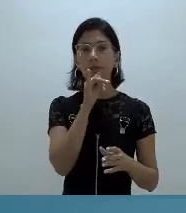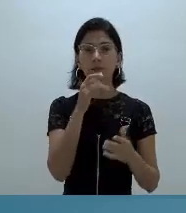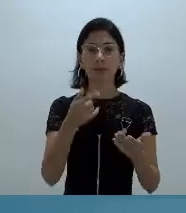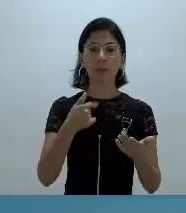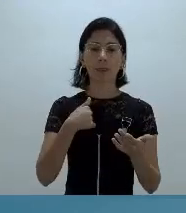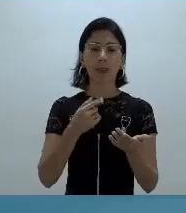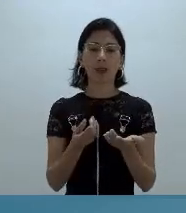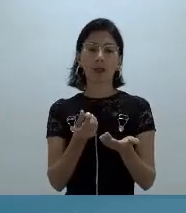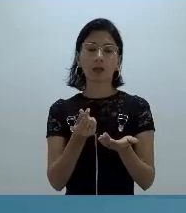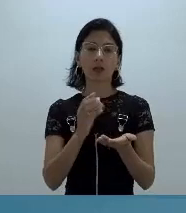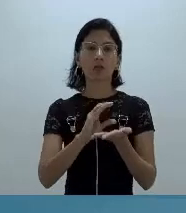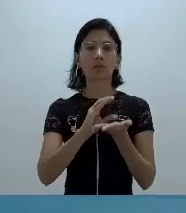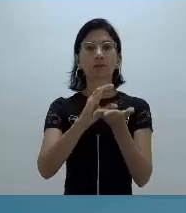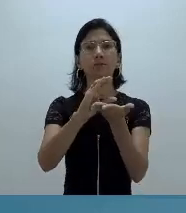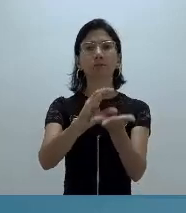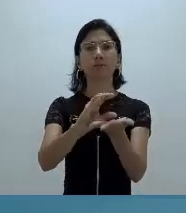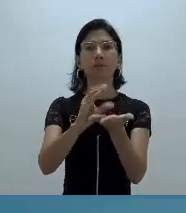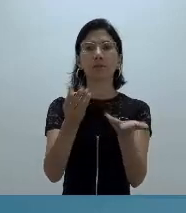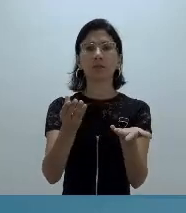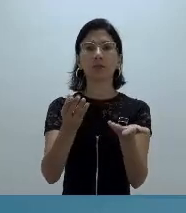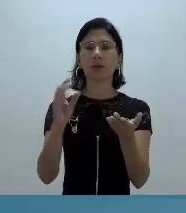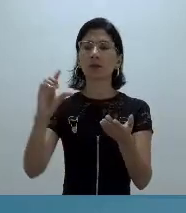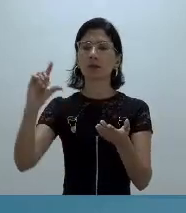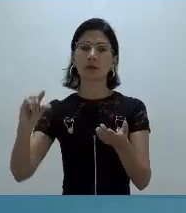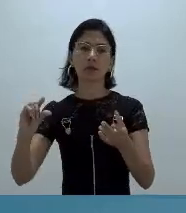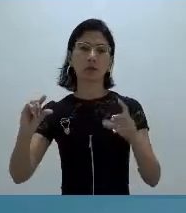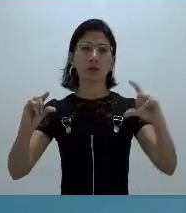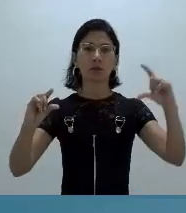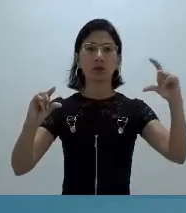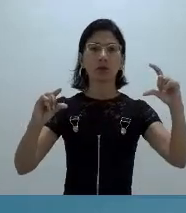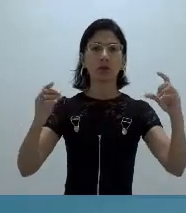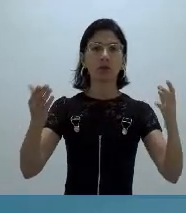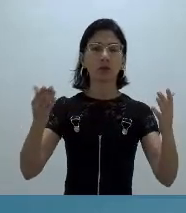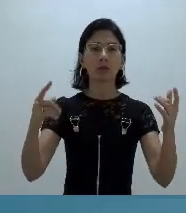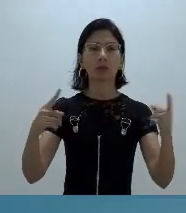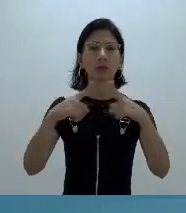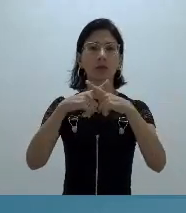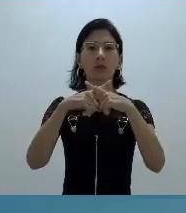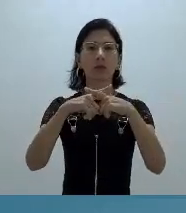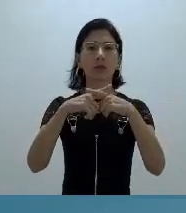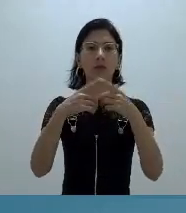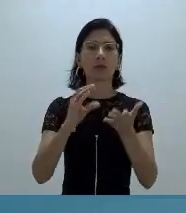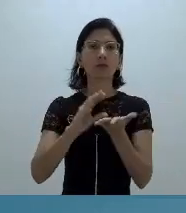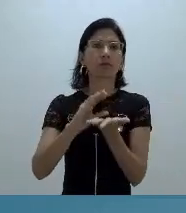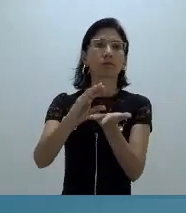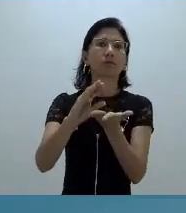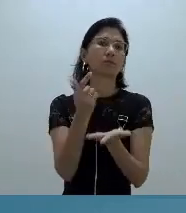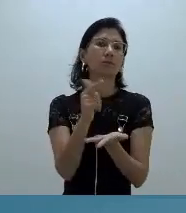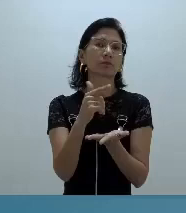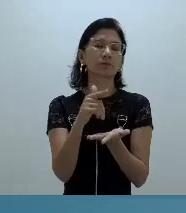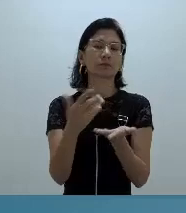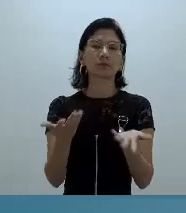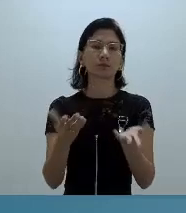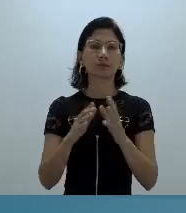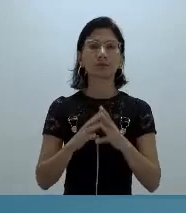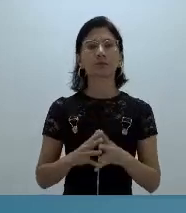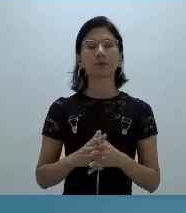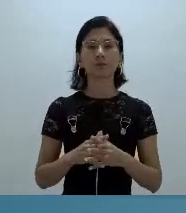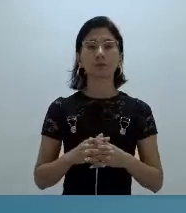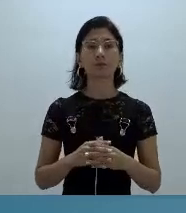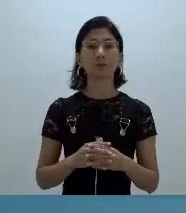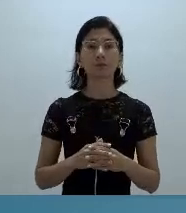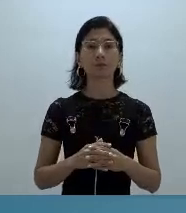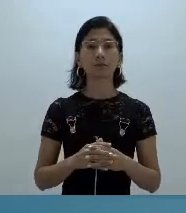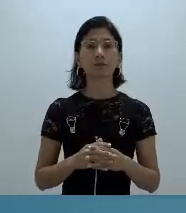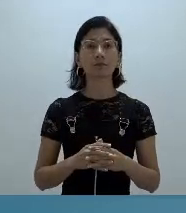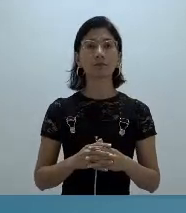o valor correto e mandar para a perícia contábil. E condenar, né, a agravante, nesse caso, em honorários